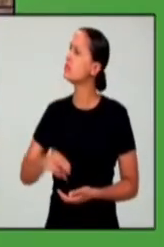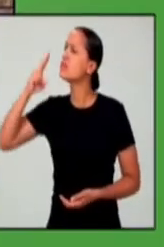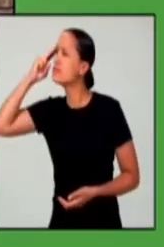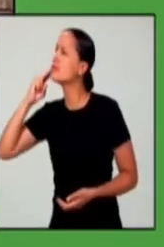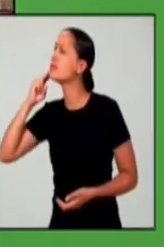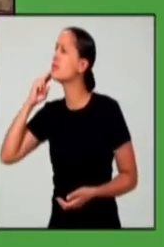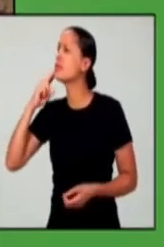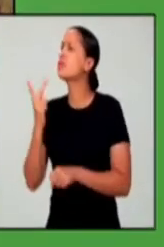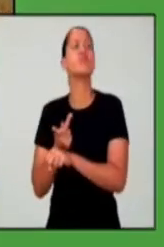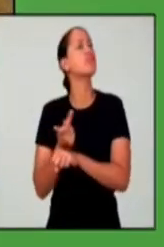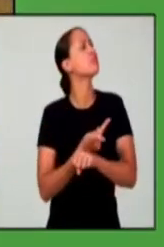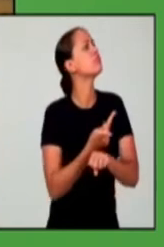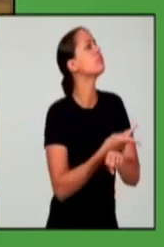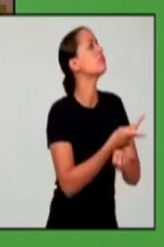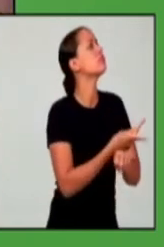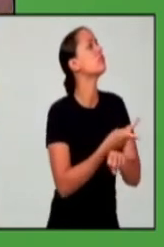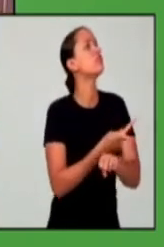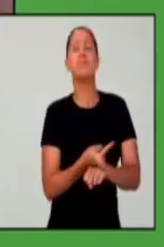Hortência!